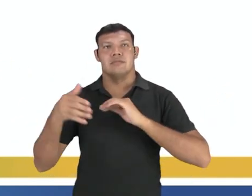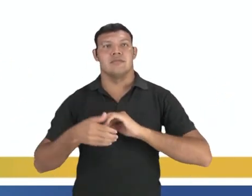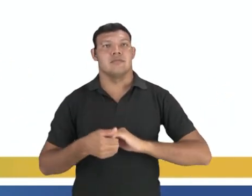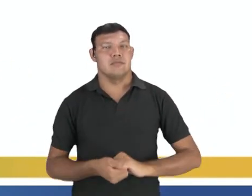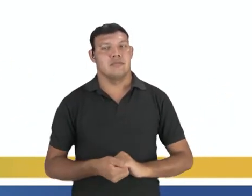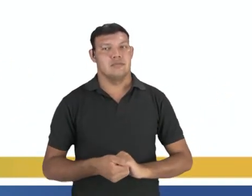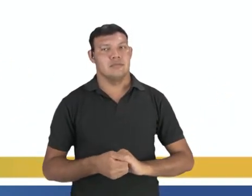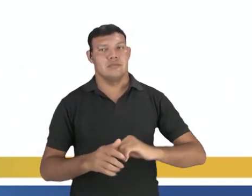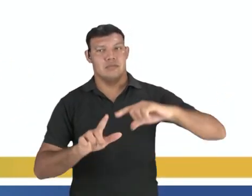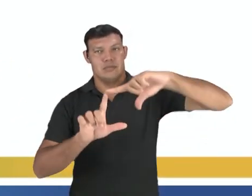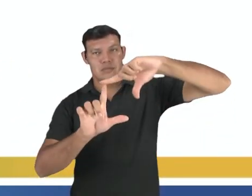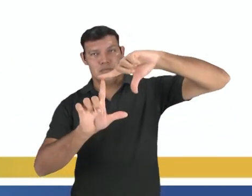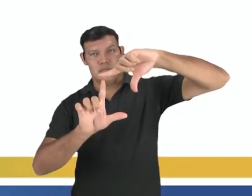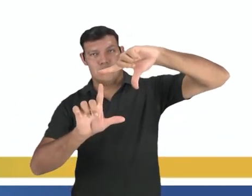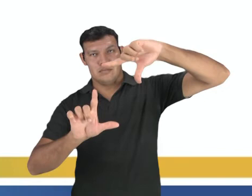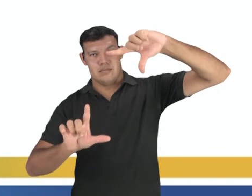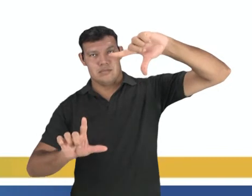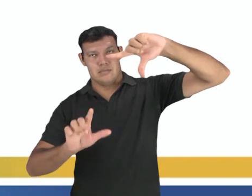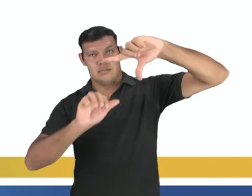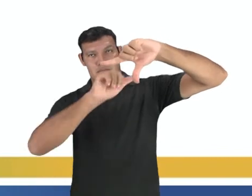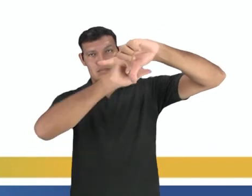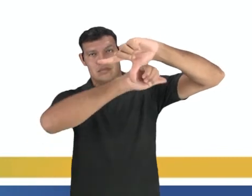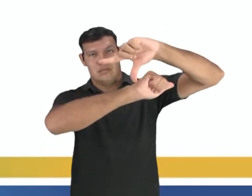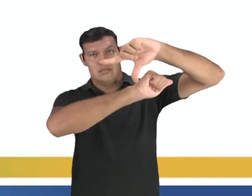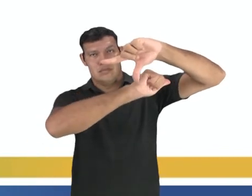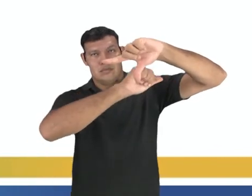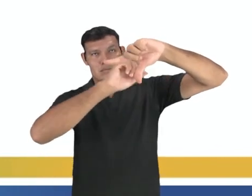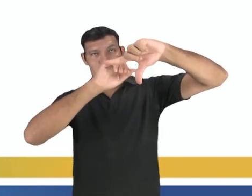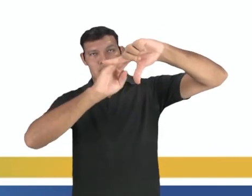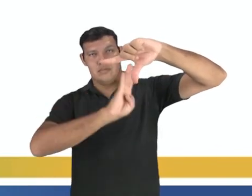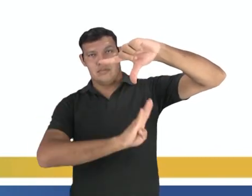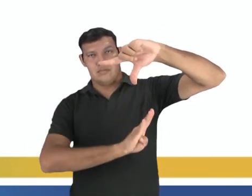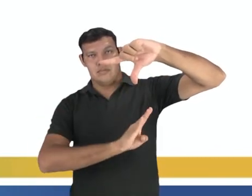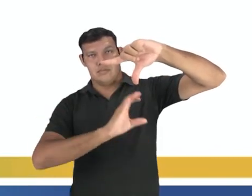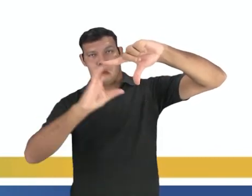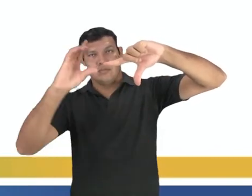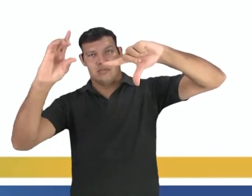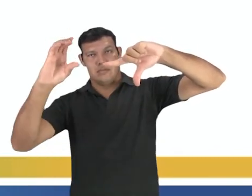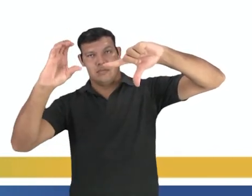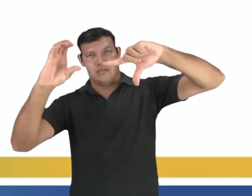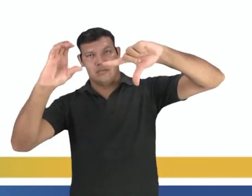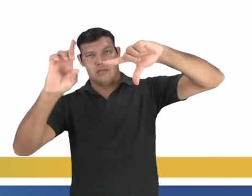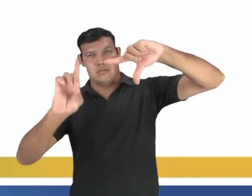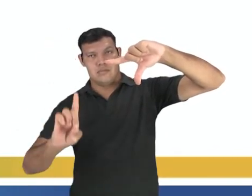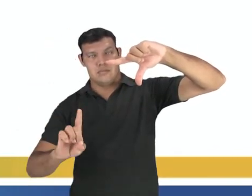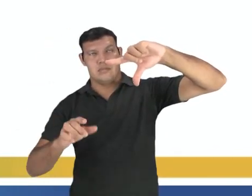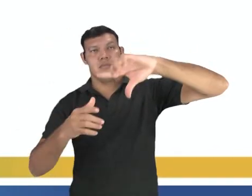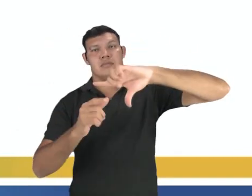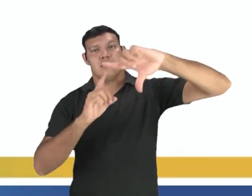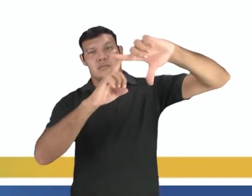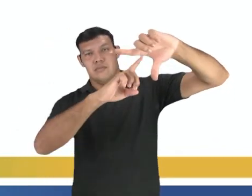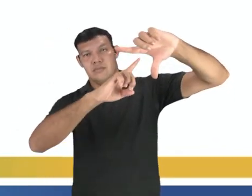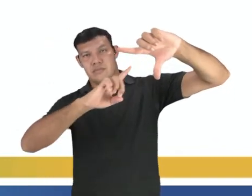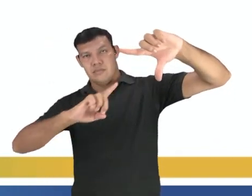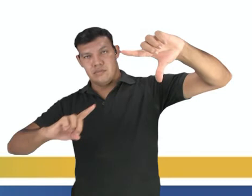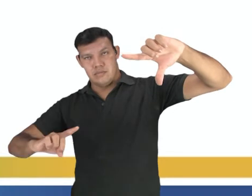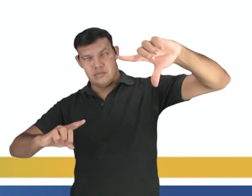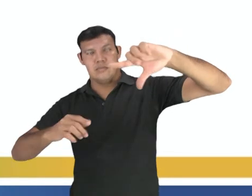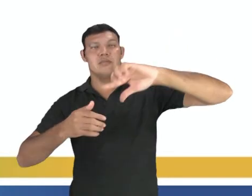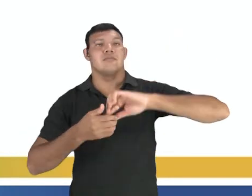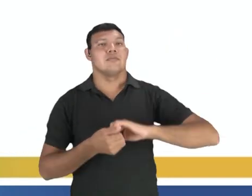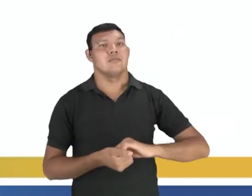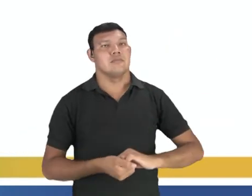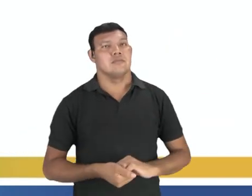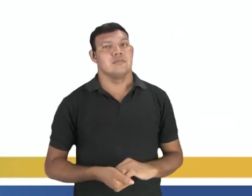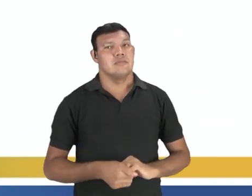aí que o quadrado está mostrando A, B, C e D. Nós temos aí uma diagonal D, que ele está cortando de